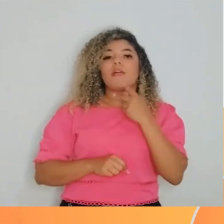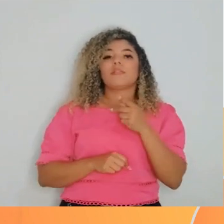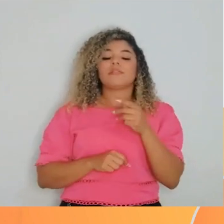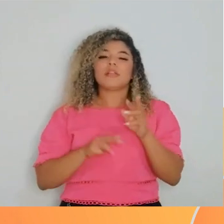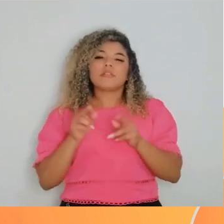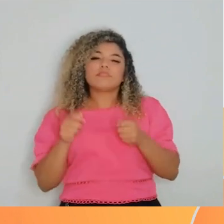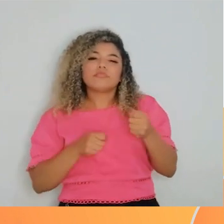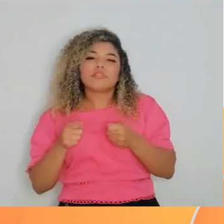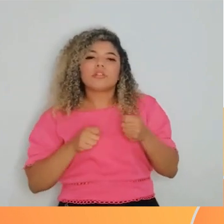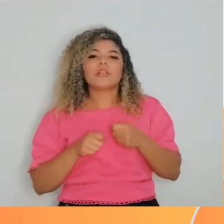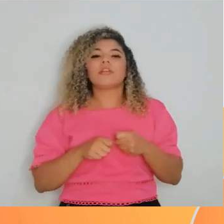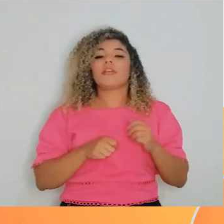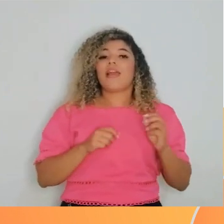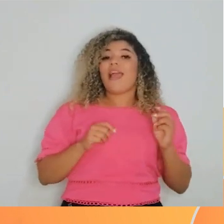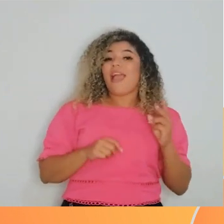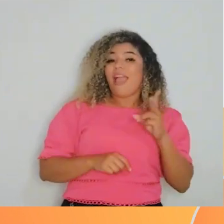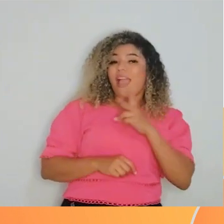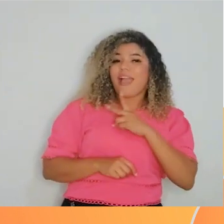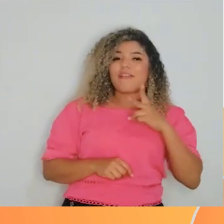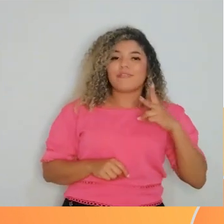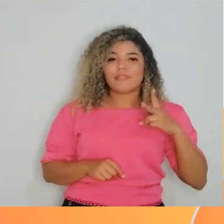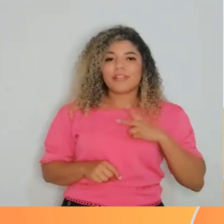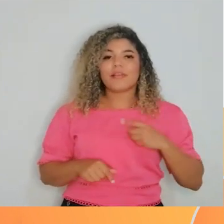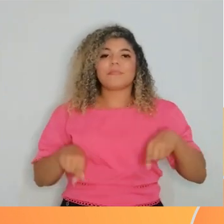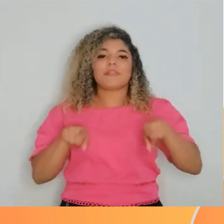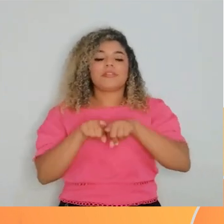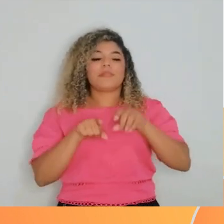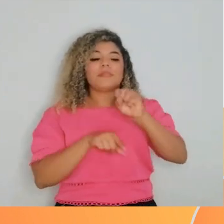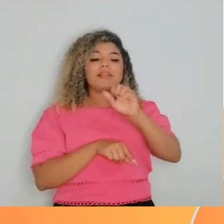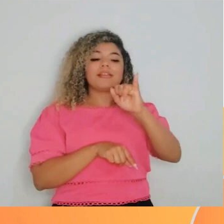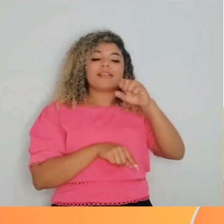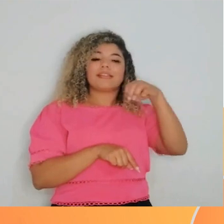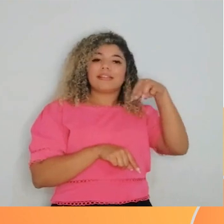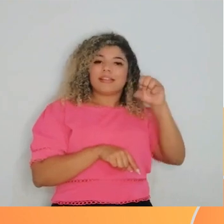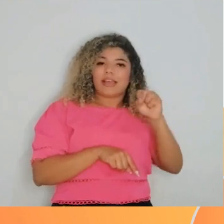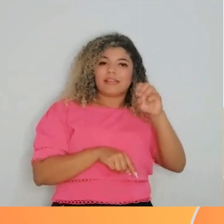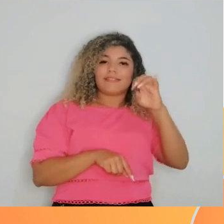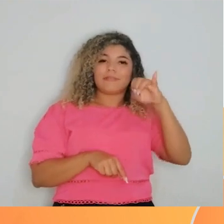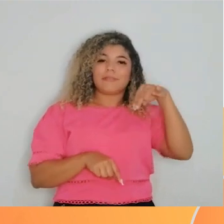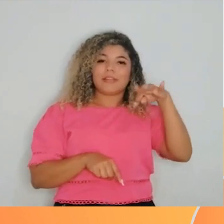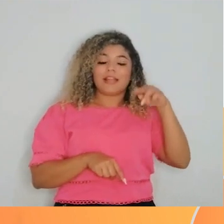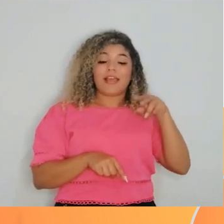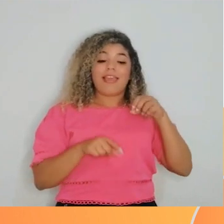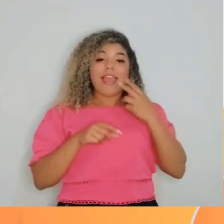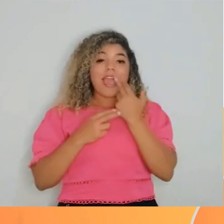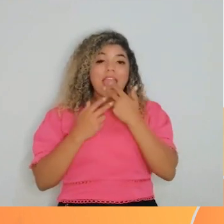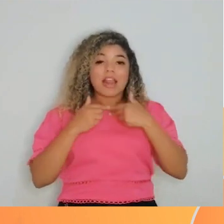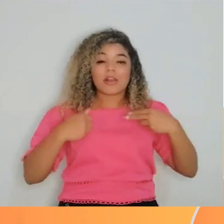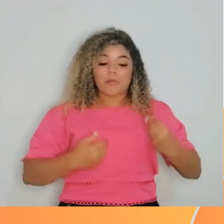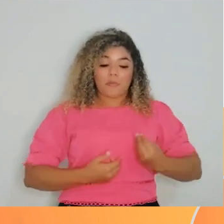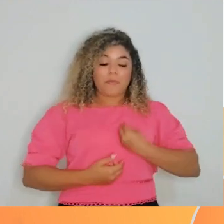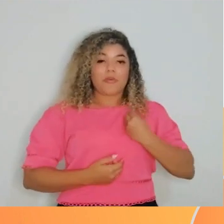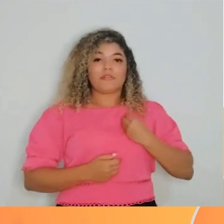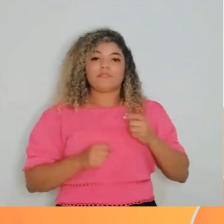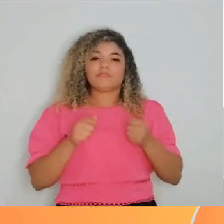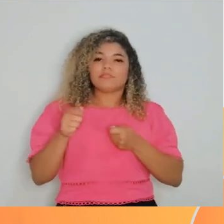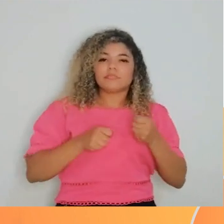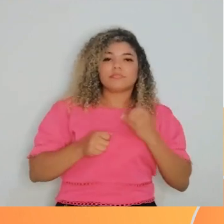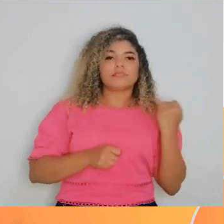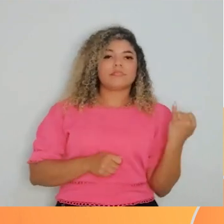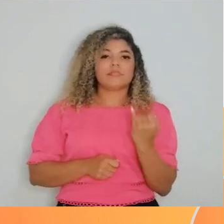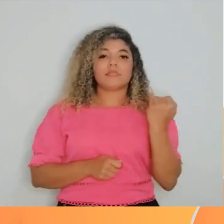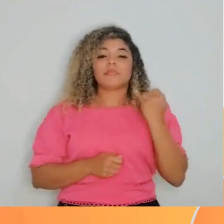chamadas reguladoras, que são as vitaminas e também os sais minerais. São nutrientes que presentes no nosso corpo regulam